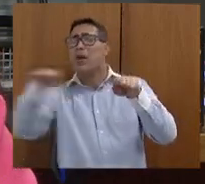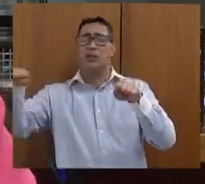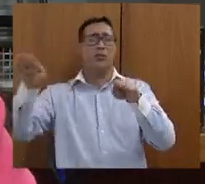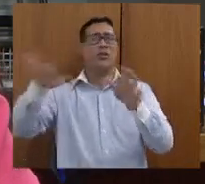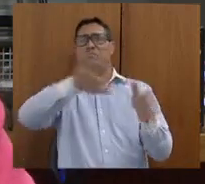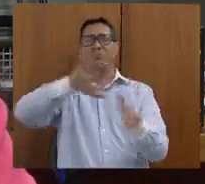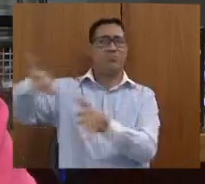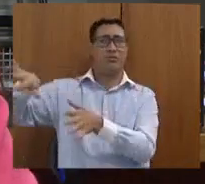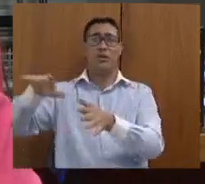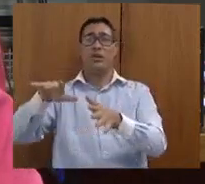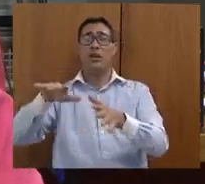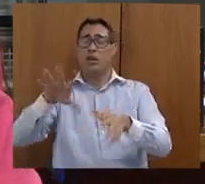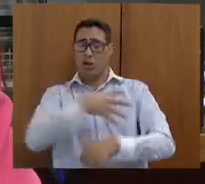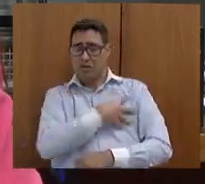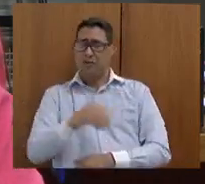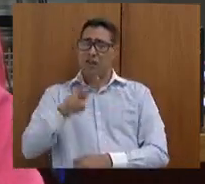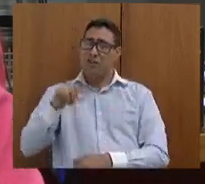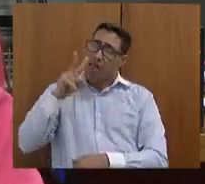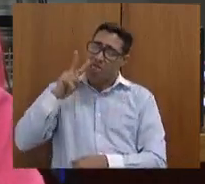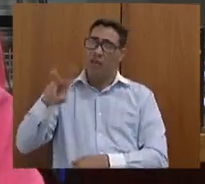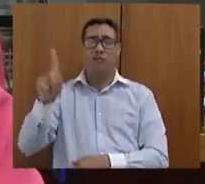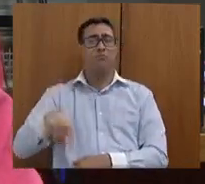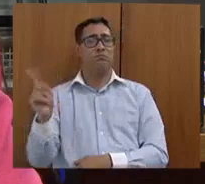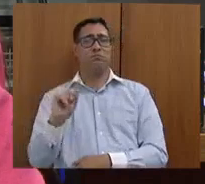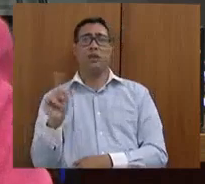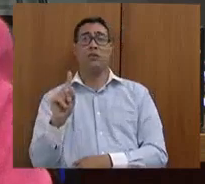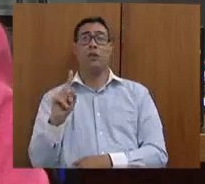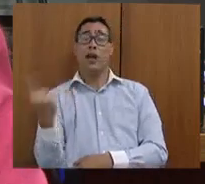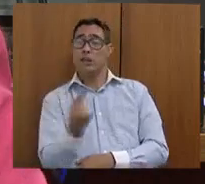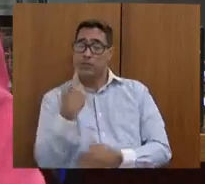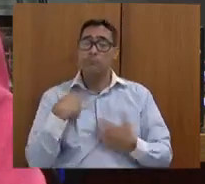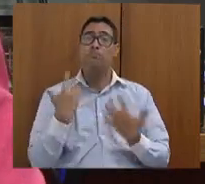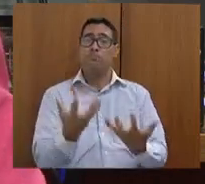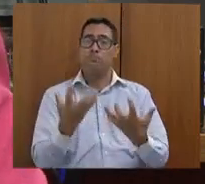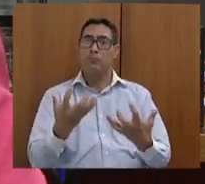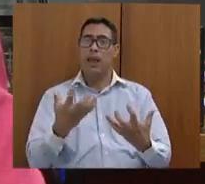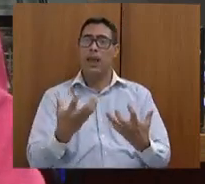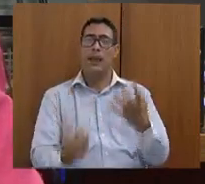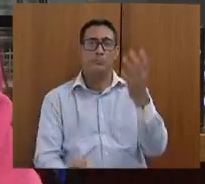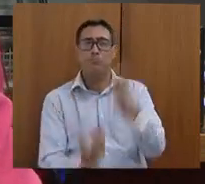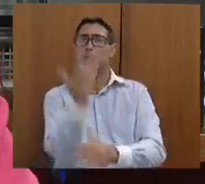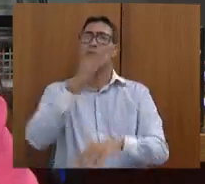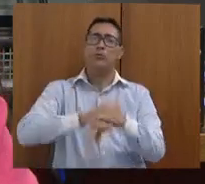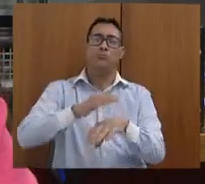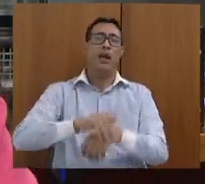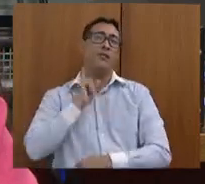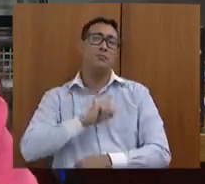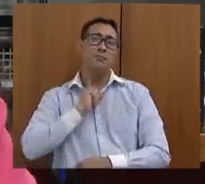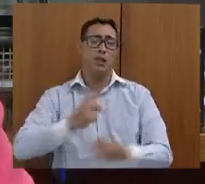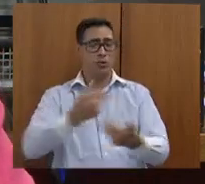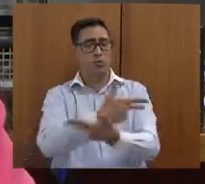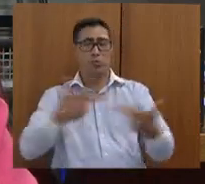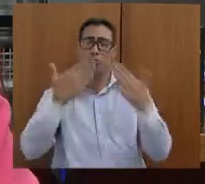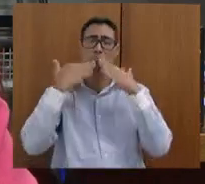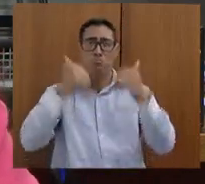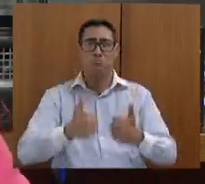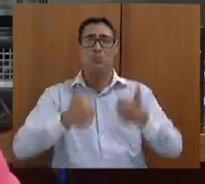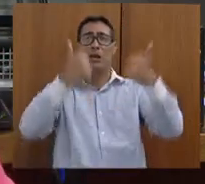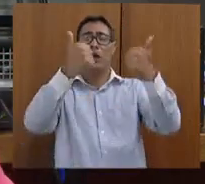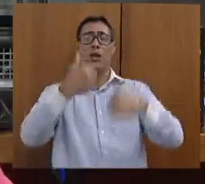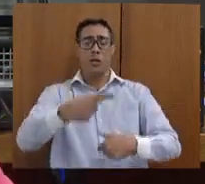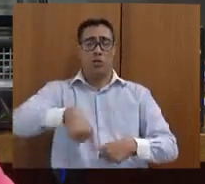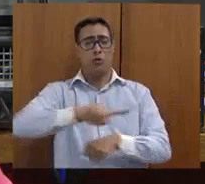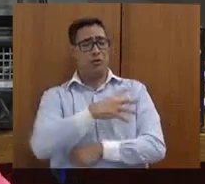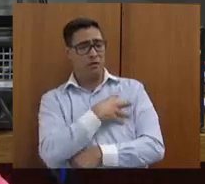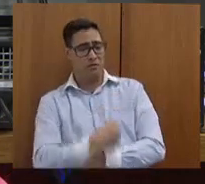vão viver os nossos filhos não vão ouvir esse tipo de coisa a gente tá construindo uma Minas Gerais em que os nossos filhos não vão ouvir esse tipo de coisa em que